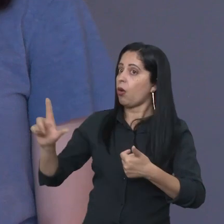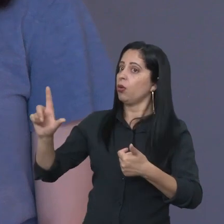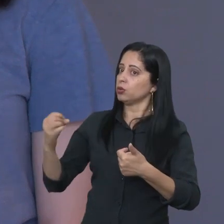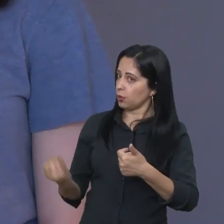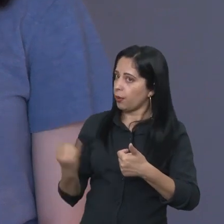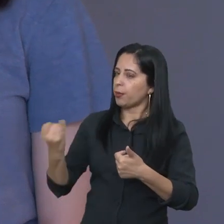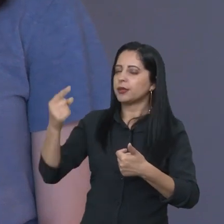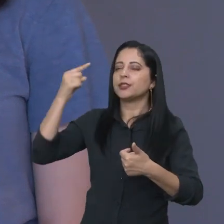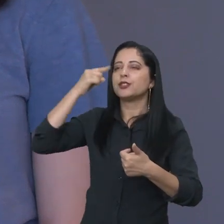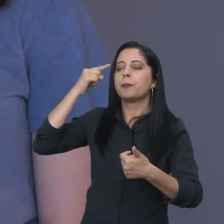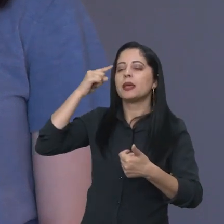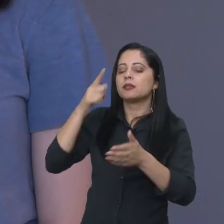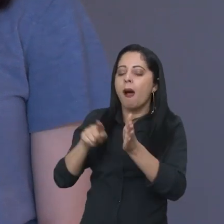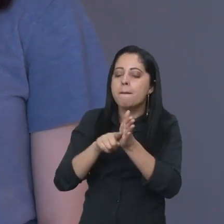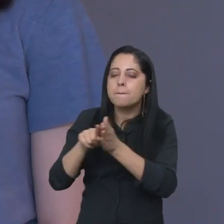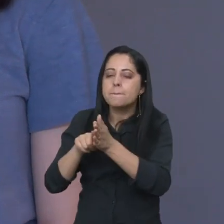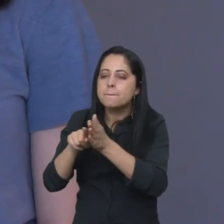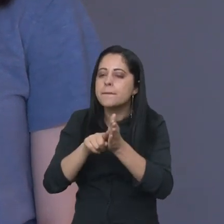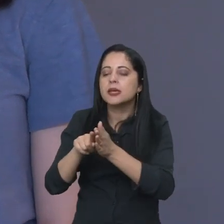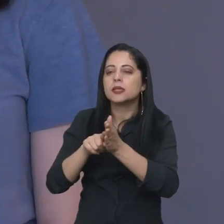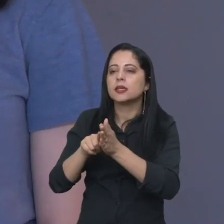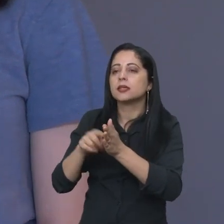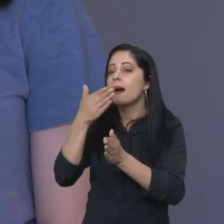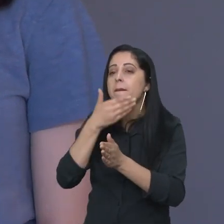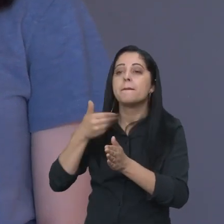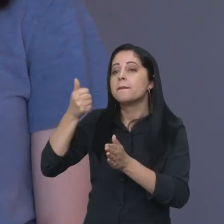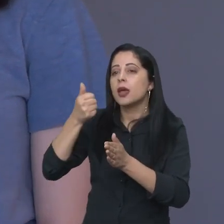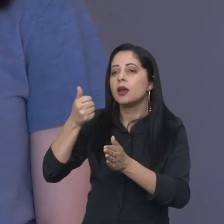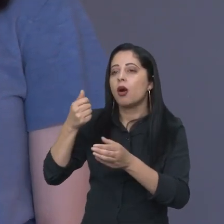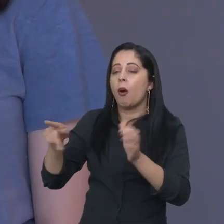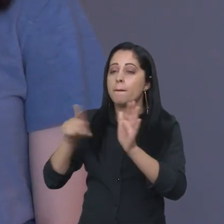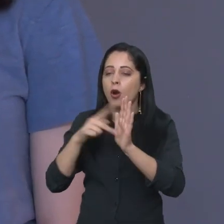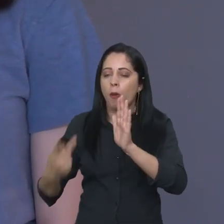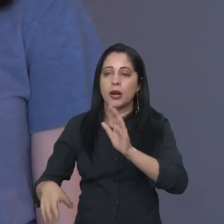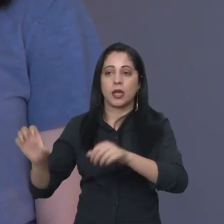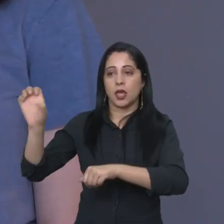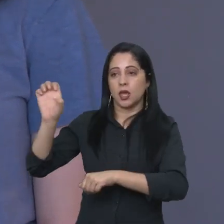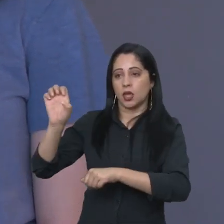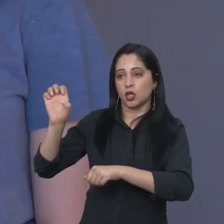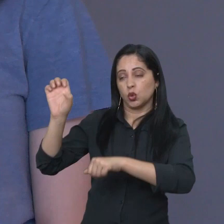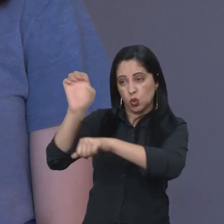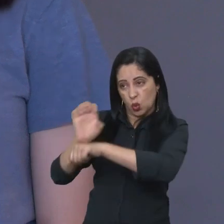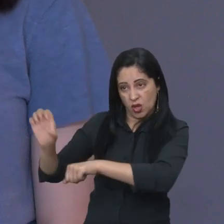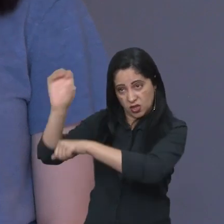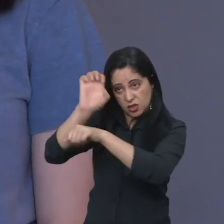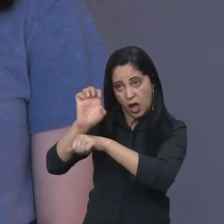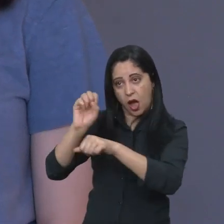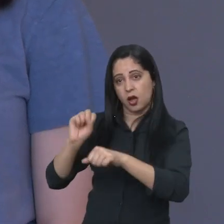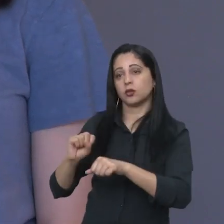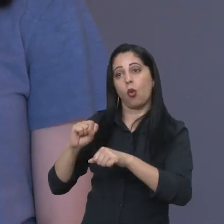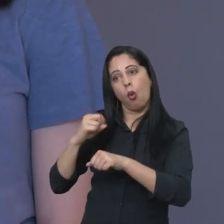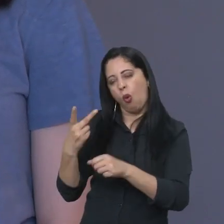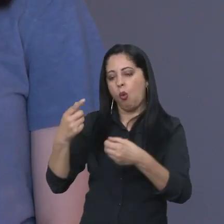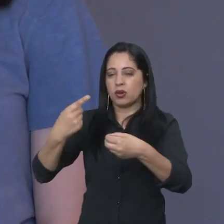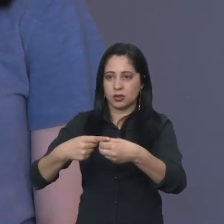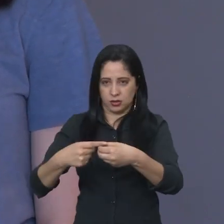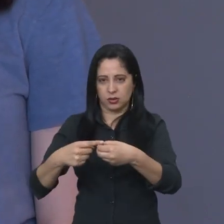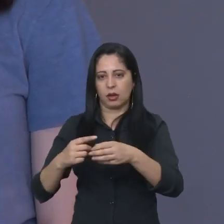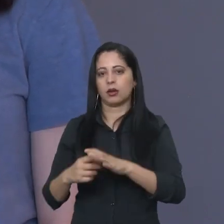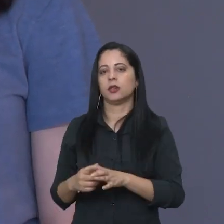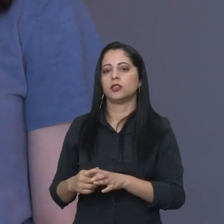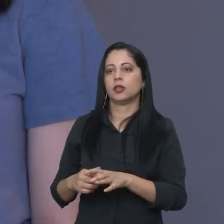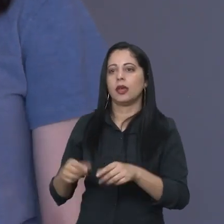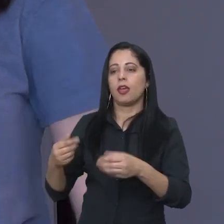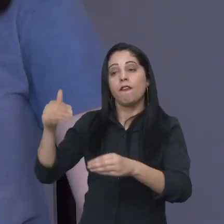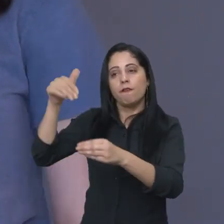tem outros cargos também. Então, acho super importante pensar, pesquisar também qual é o melhor para a cidade, para o estado, e para